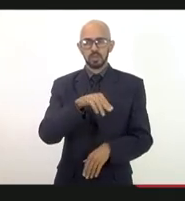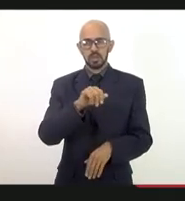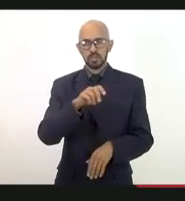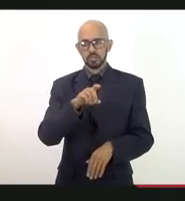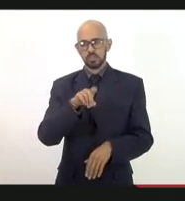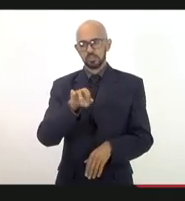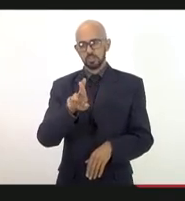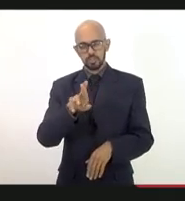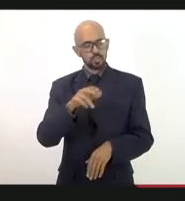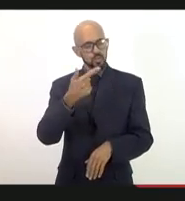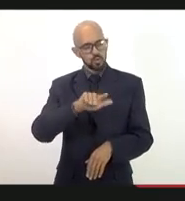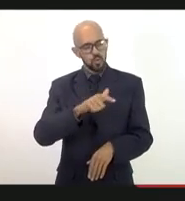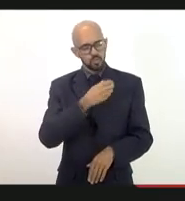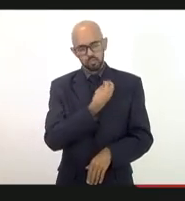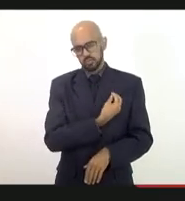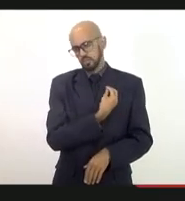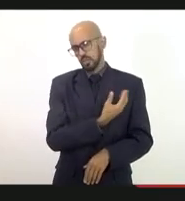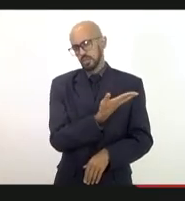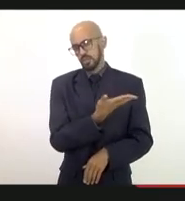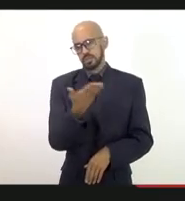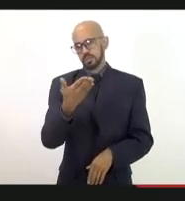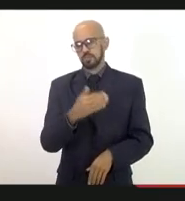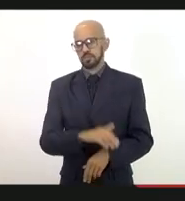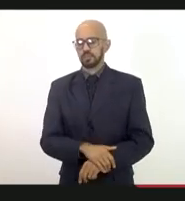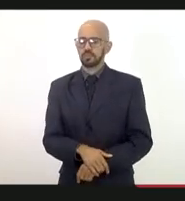presentes. Bem,